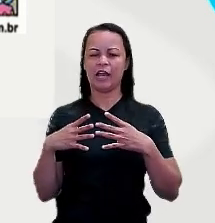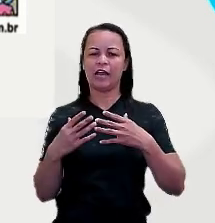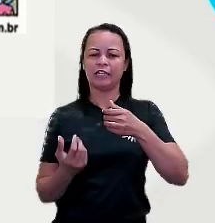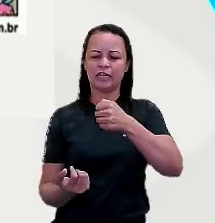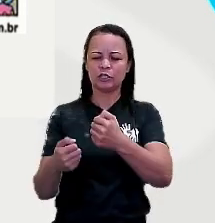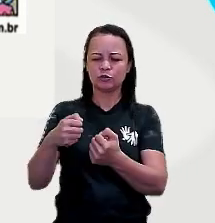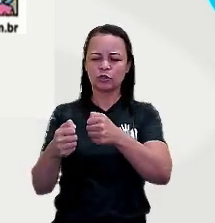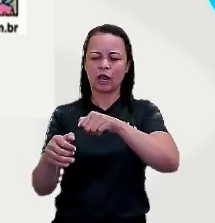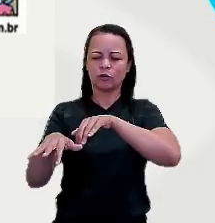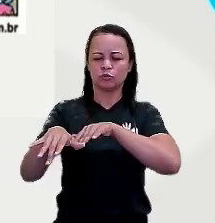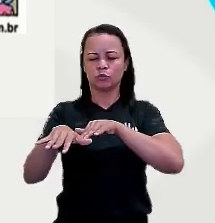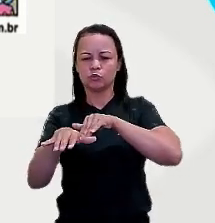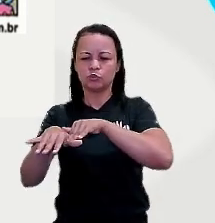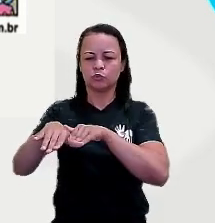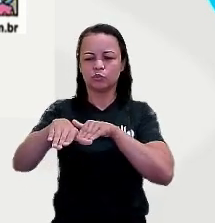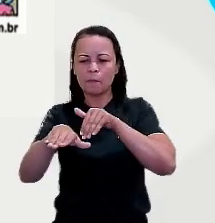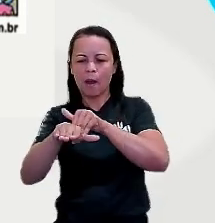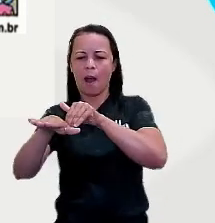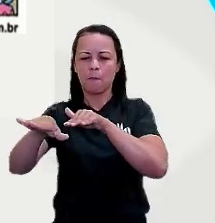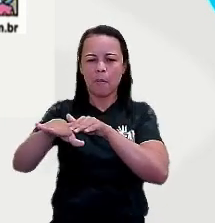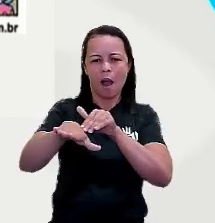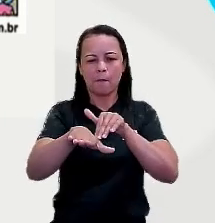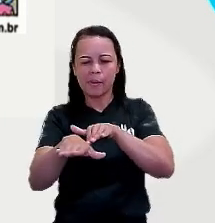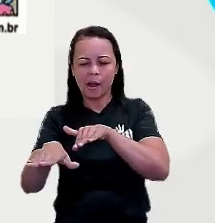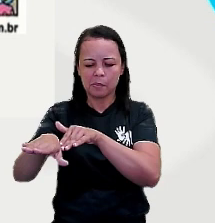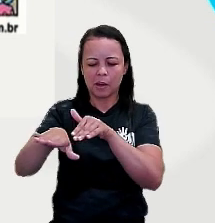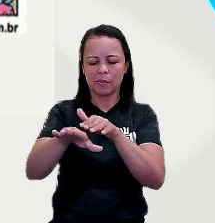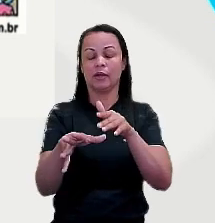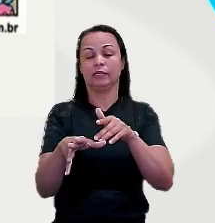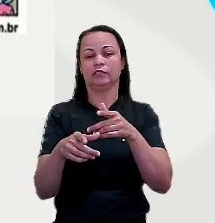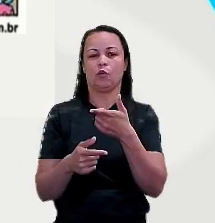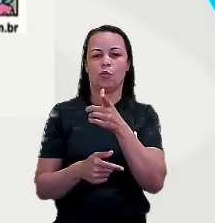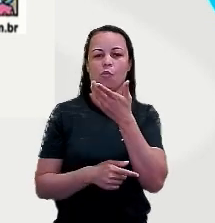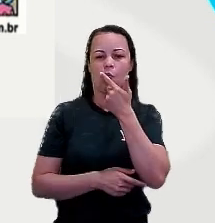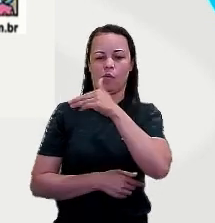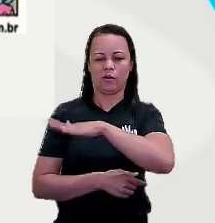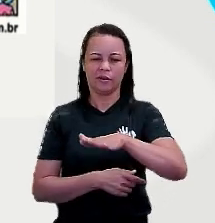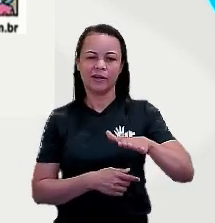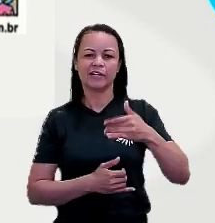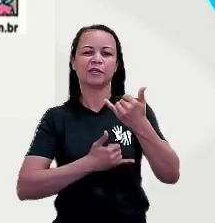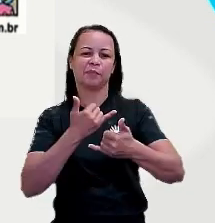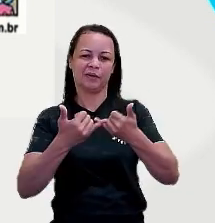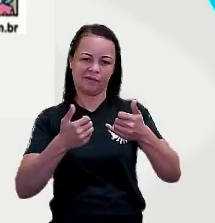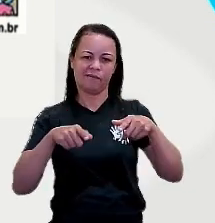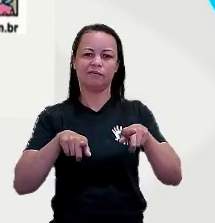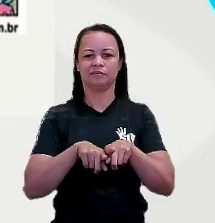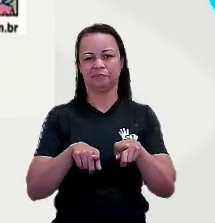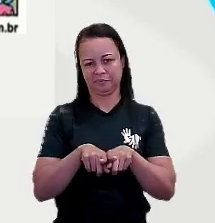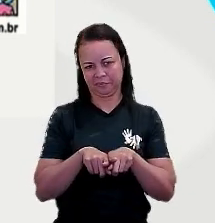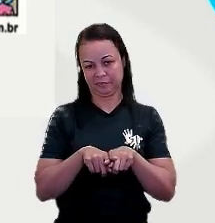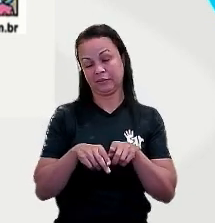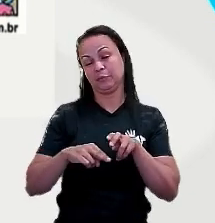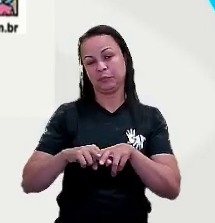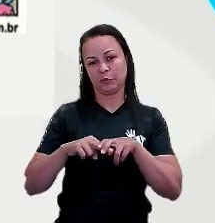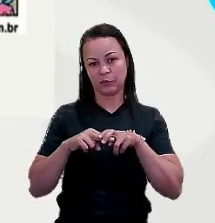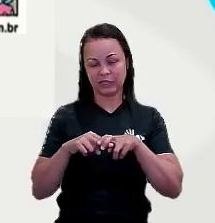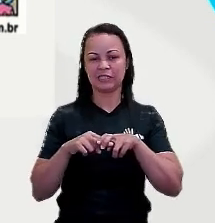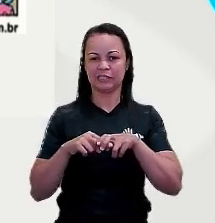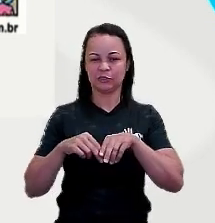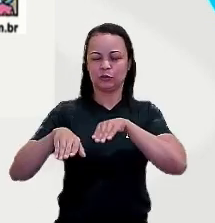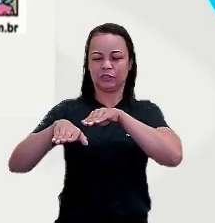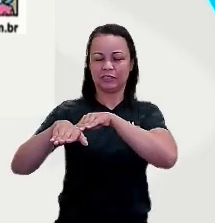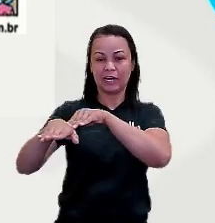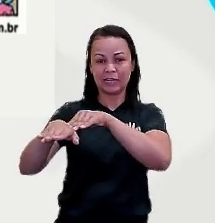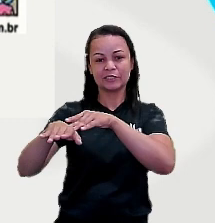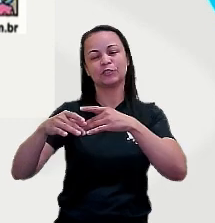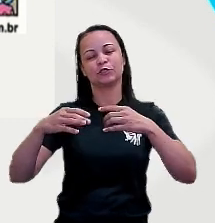outros carrinhos de controle, que são outras crianças como ele que estavam brincando também. Por isso que ele disse trânsito